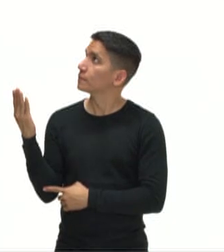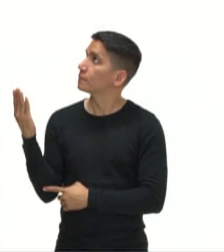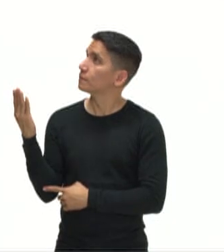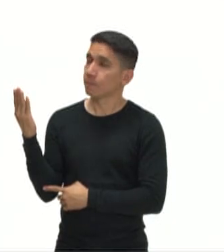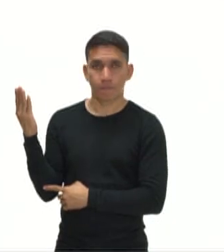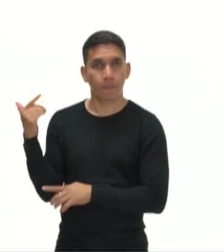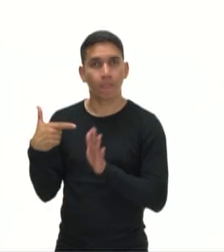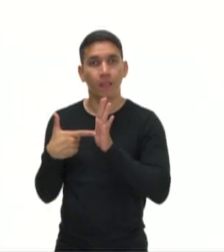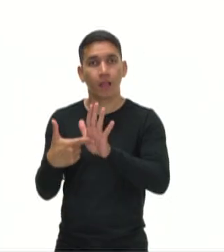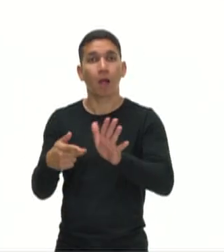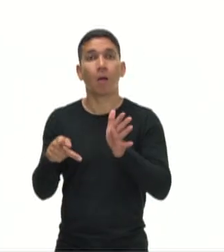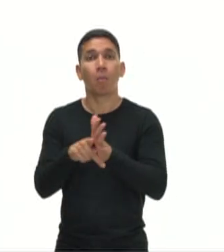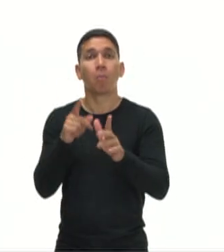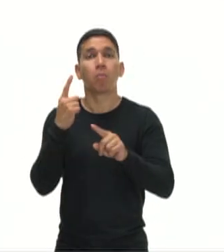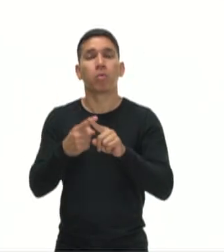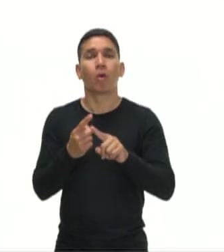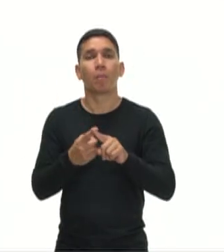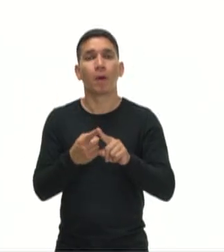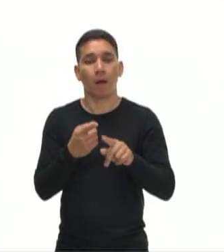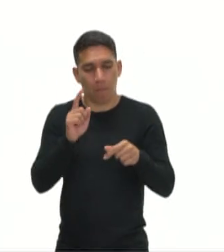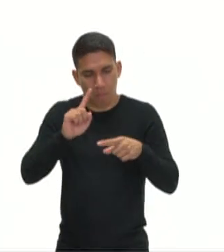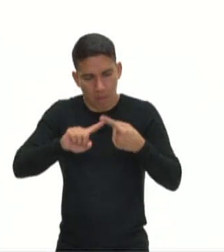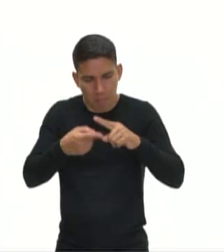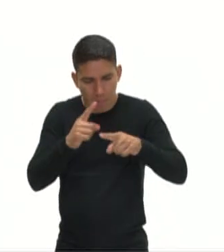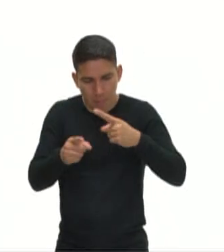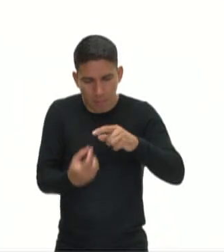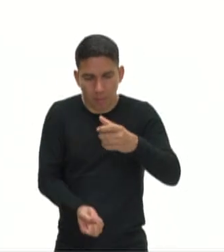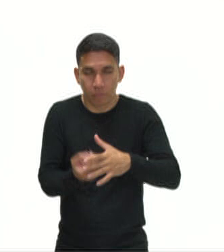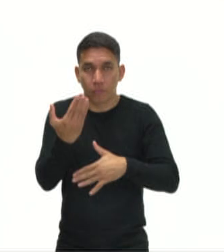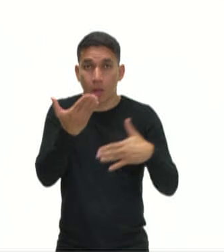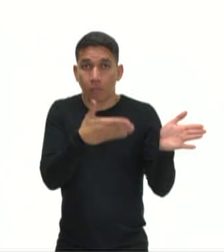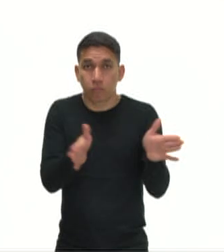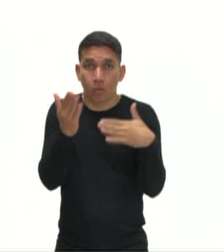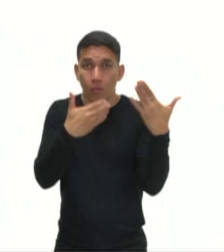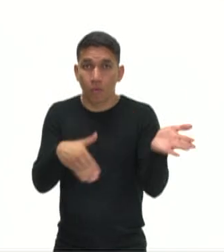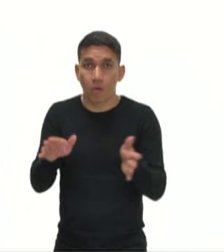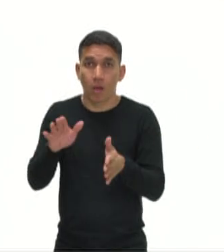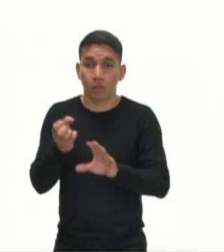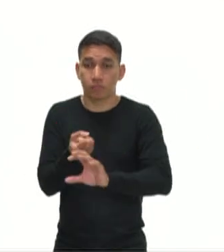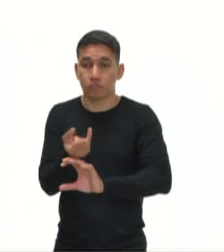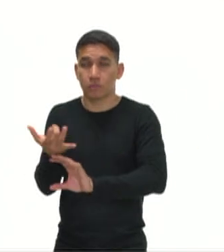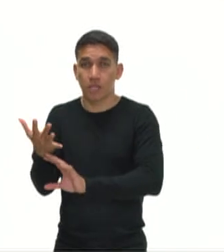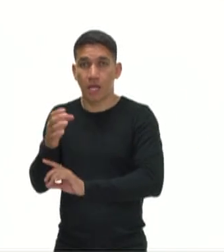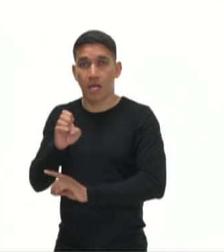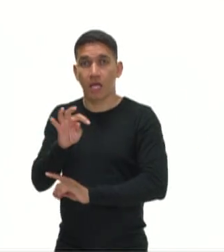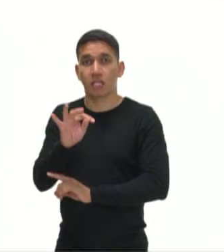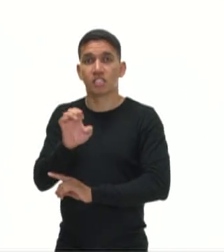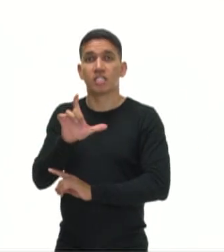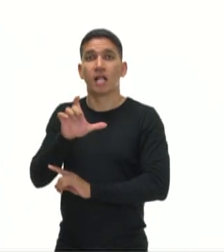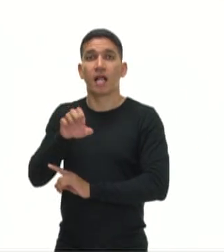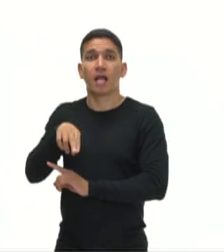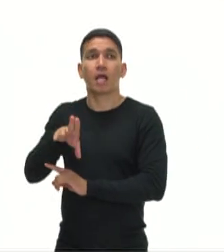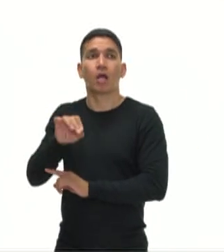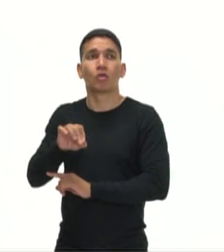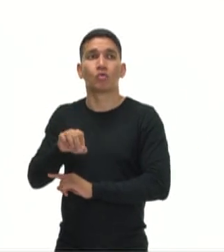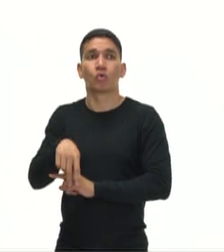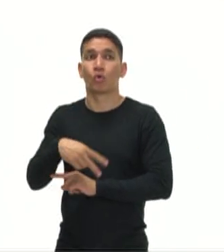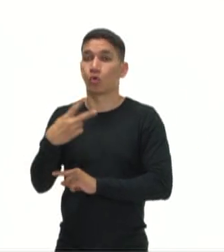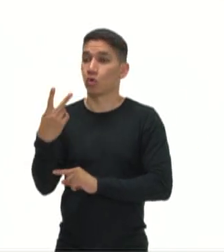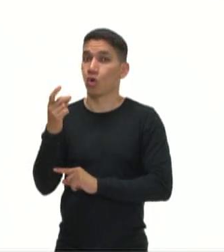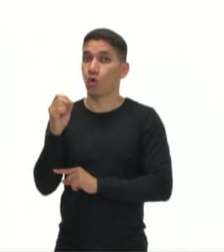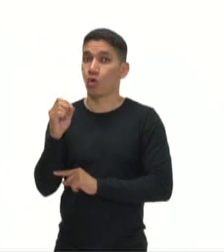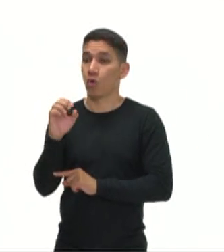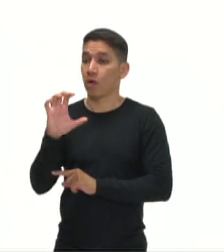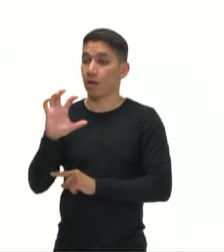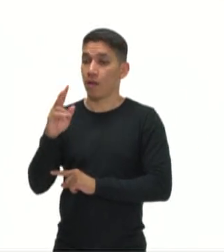obtém-se pela polimerização do etileno, de fórmula química CH2, dupla ligação entre os